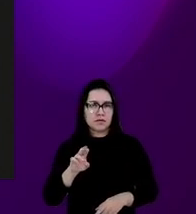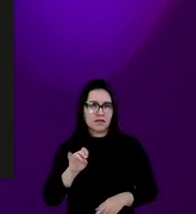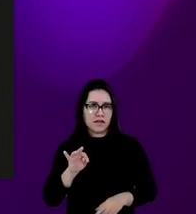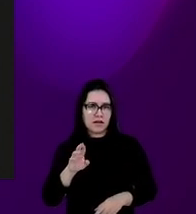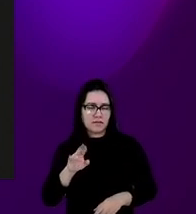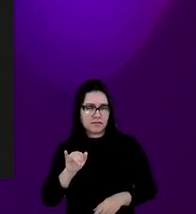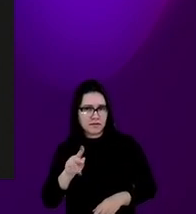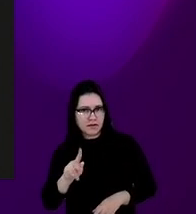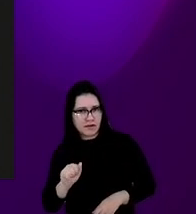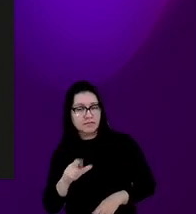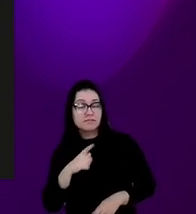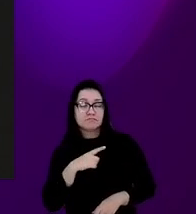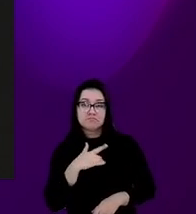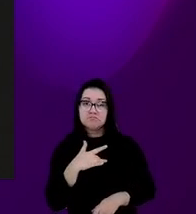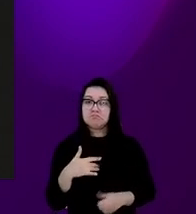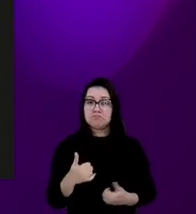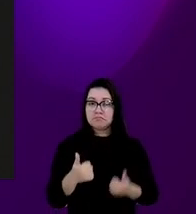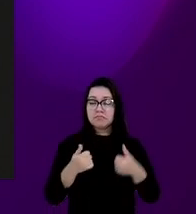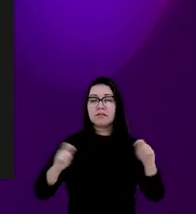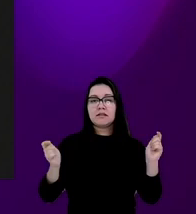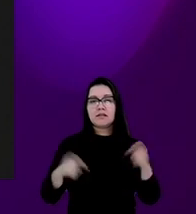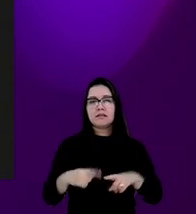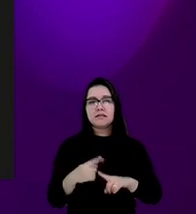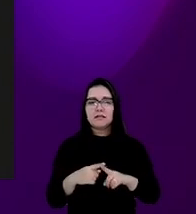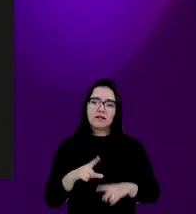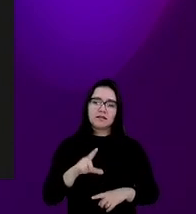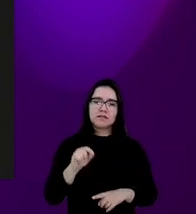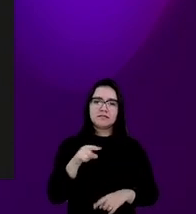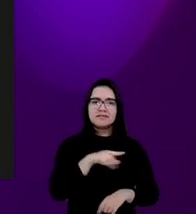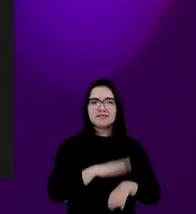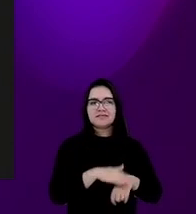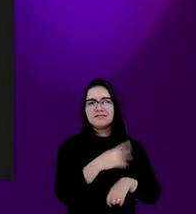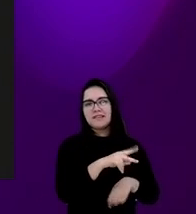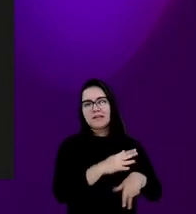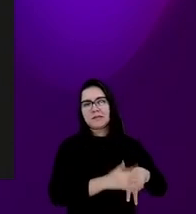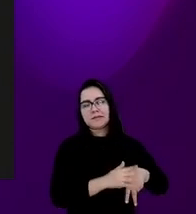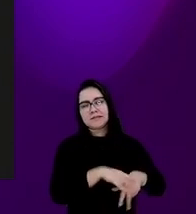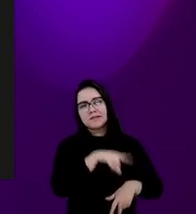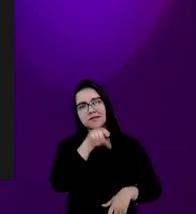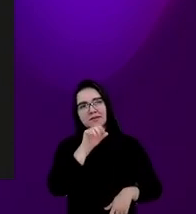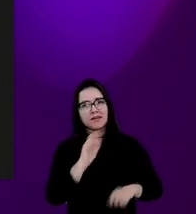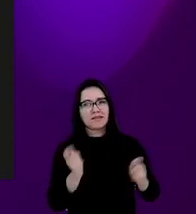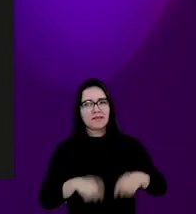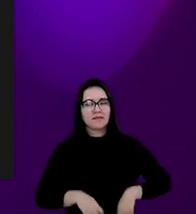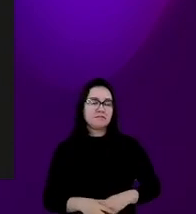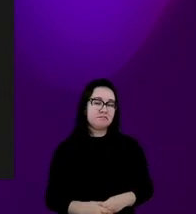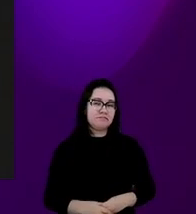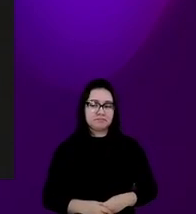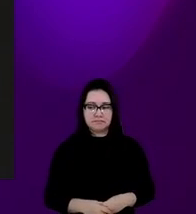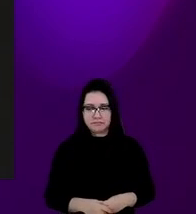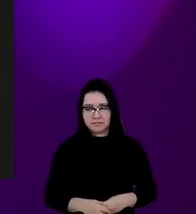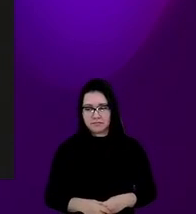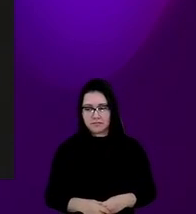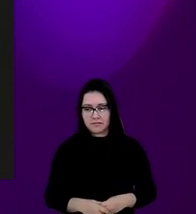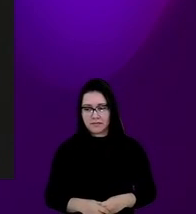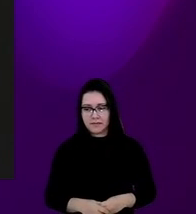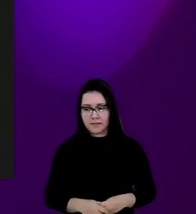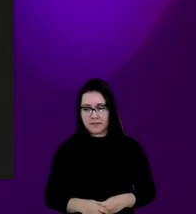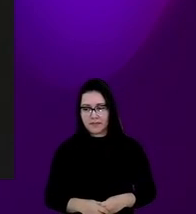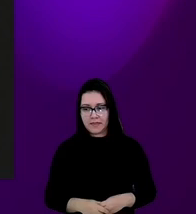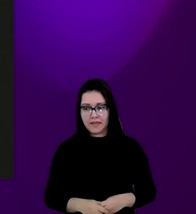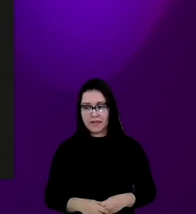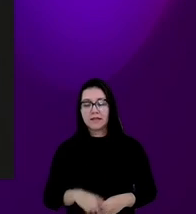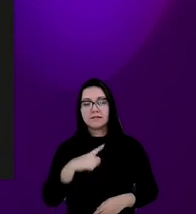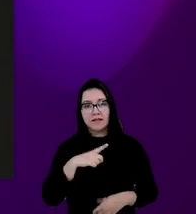isso é saudável, né? Porque isso dá mais uma opção para o paciente. Então, eu acho que hoje a gente tem... E a sequência, não é? A